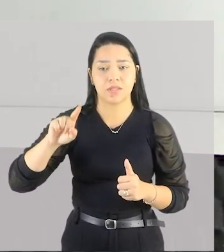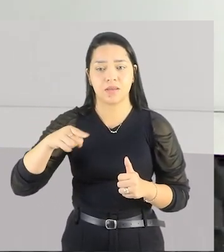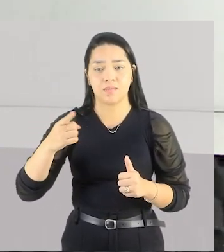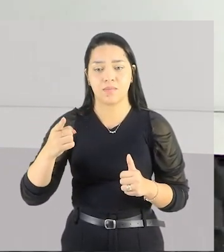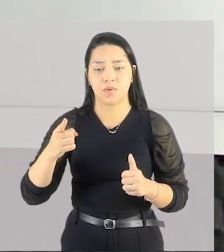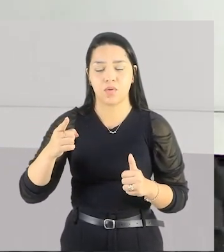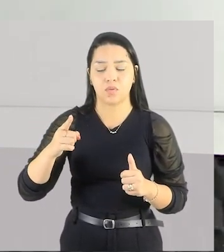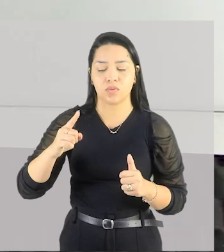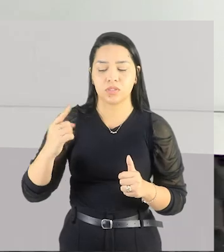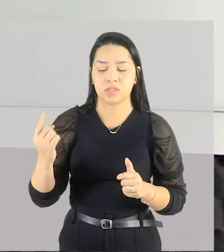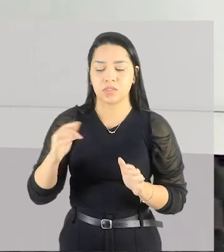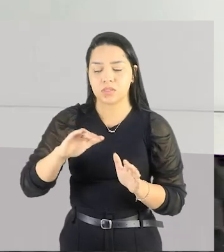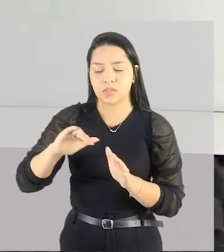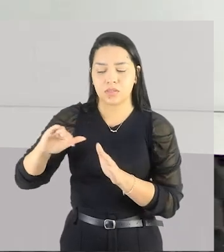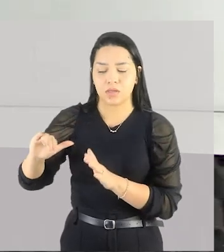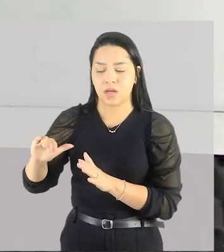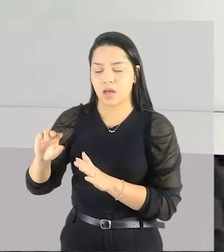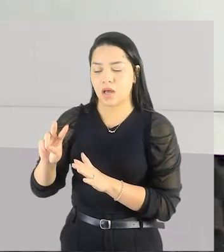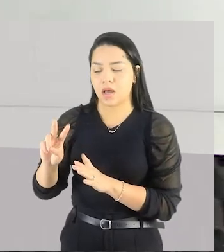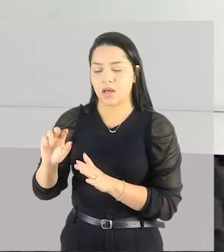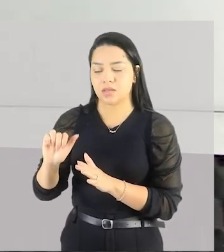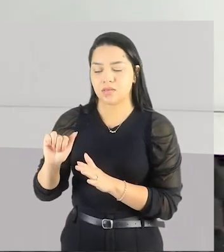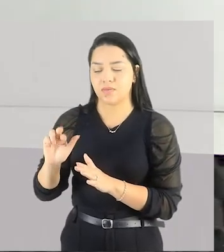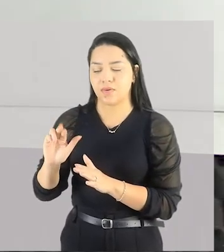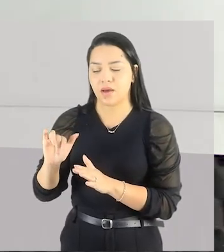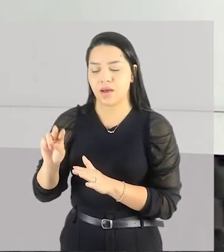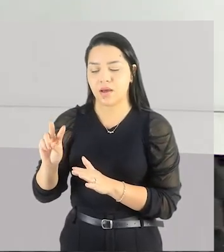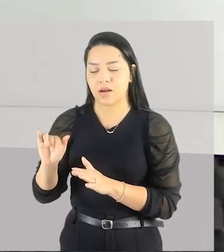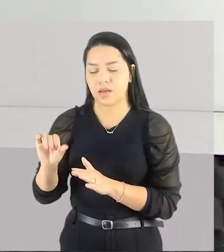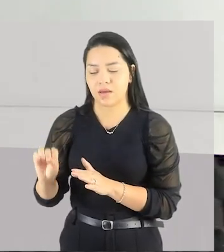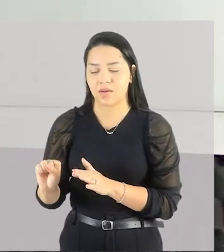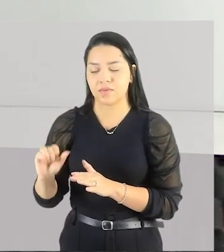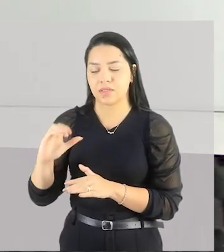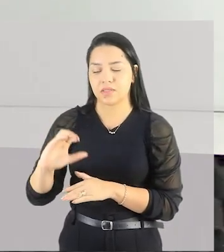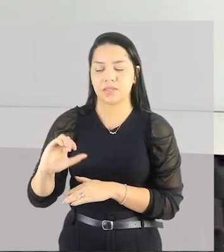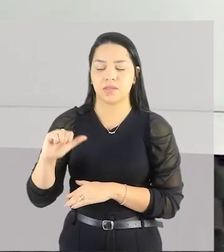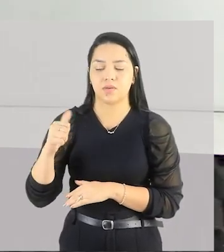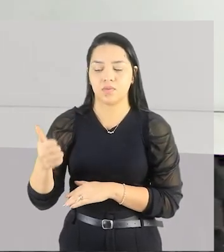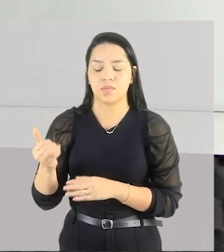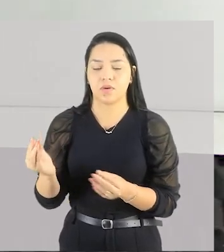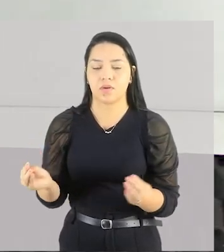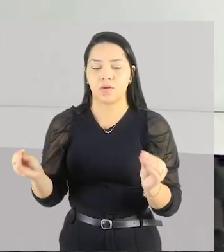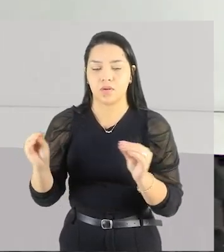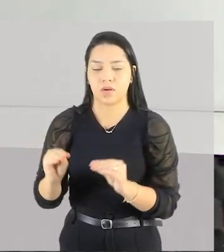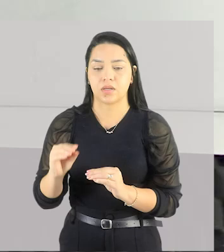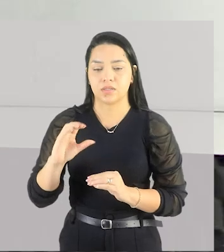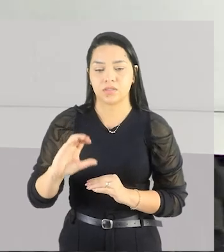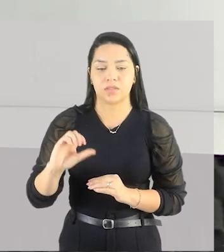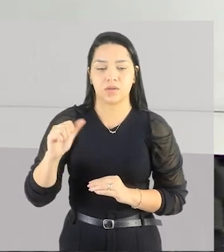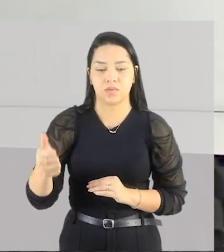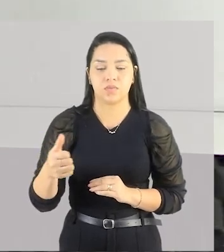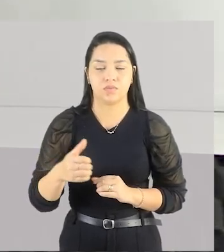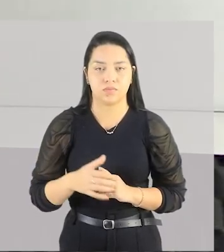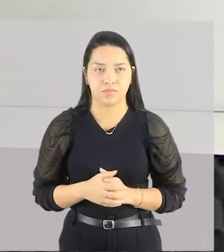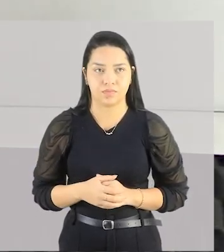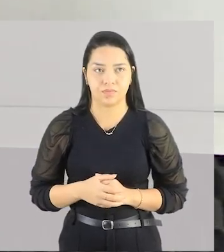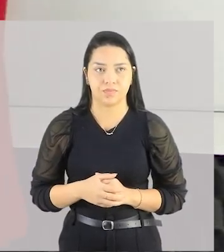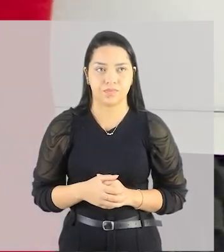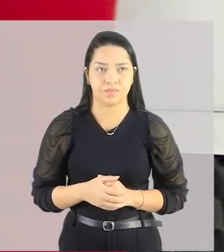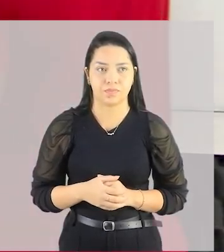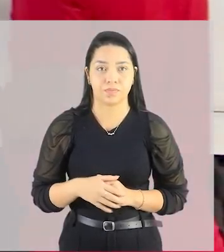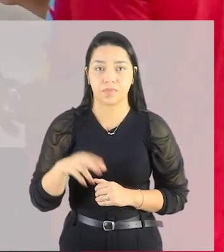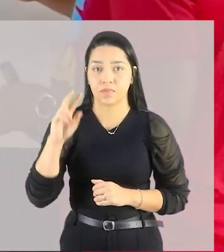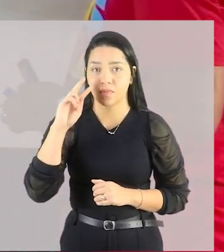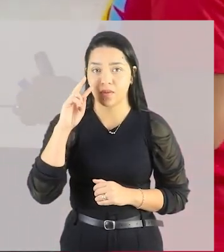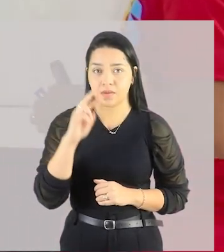quem é D2? É D1 sobre 3, certo? Então, vai ficar D1